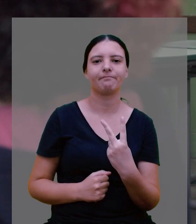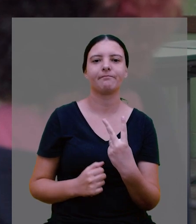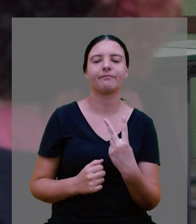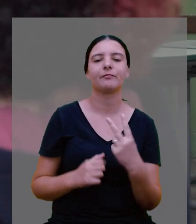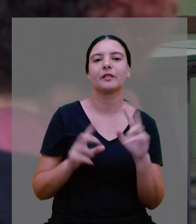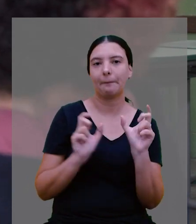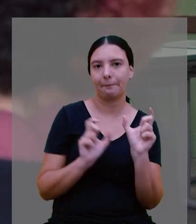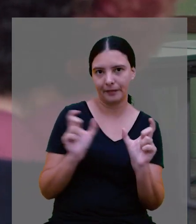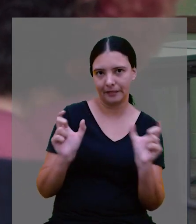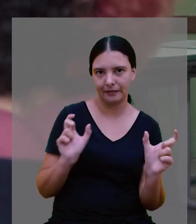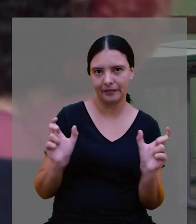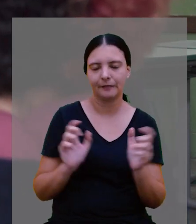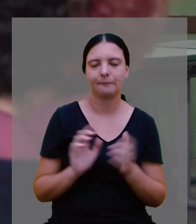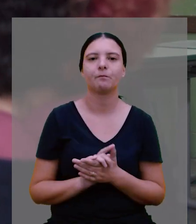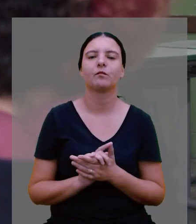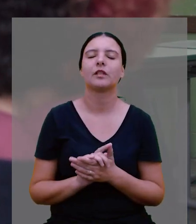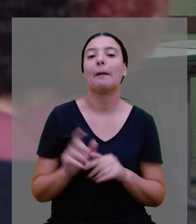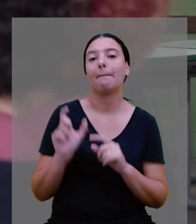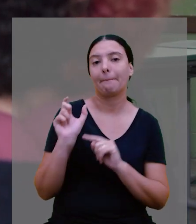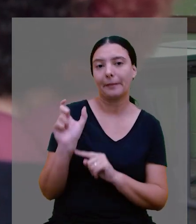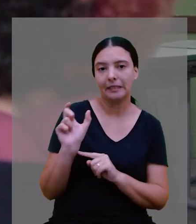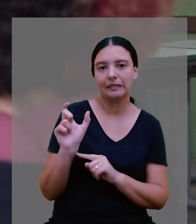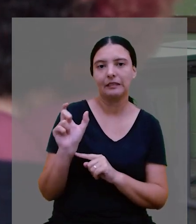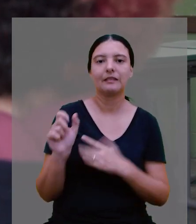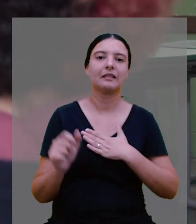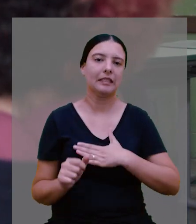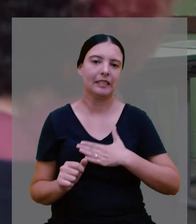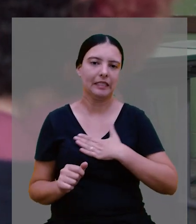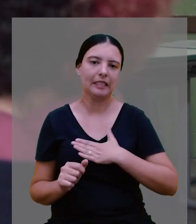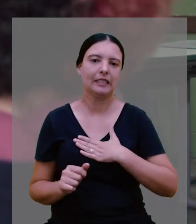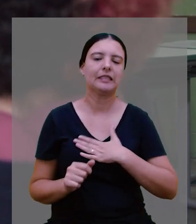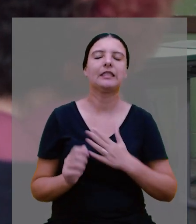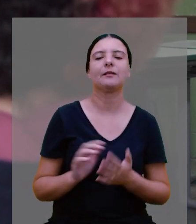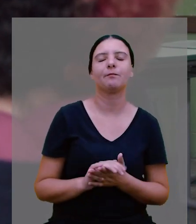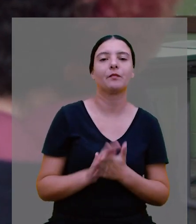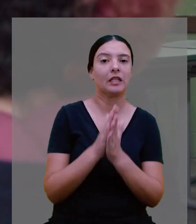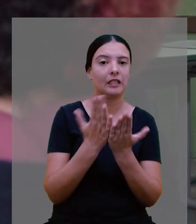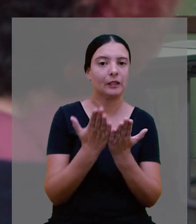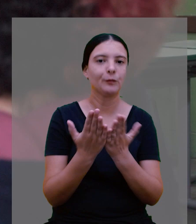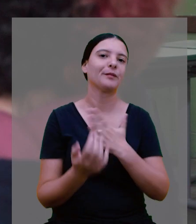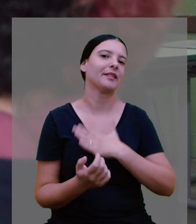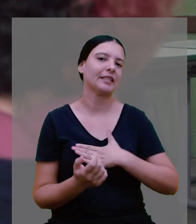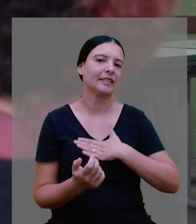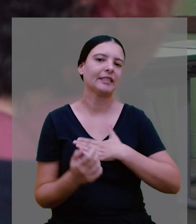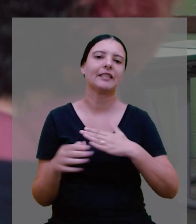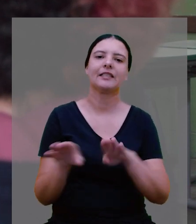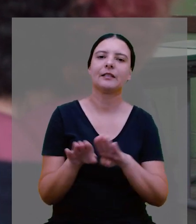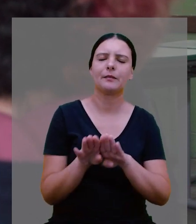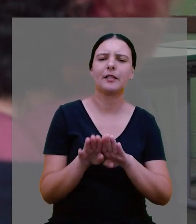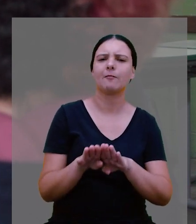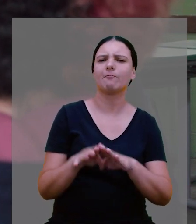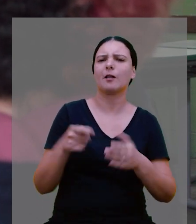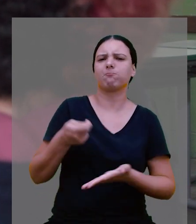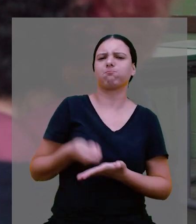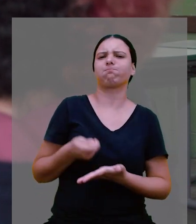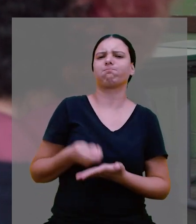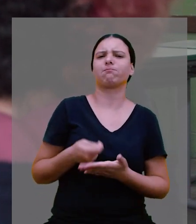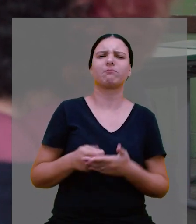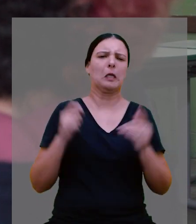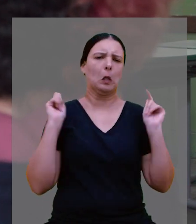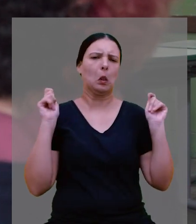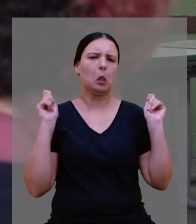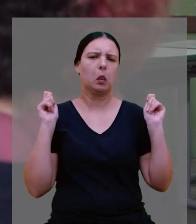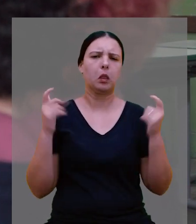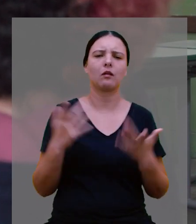sobre palavra. Que palavra serve para ter prazer, livro serve para ter prazer e serve para contestar. Serve para 2